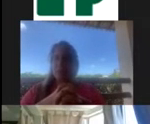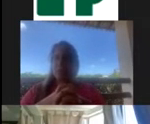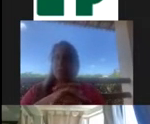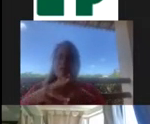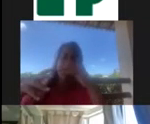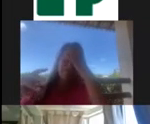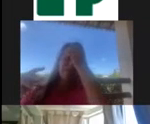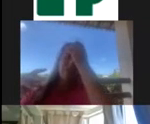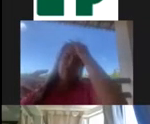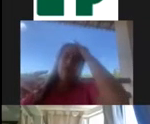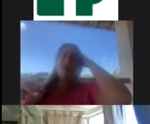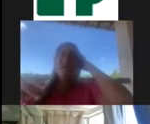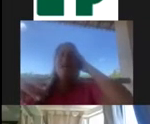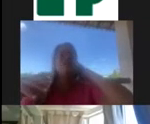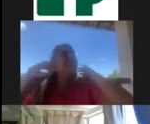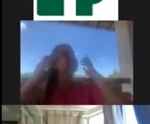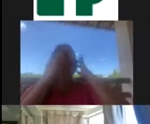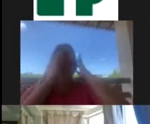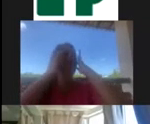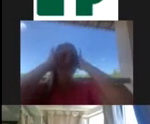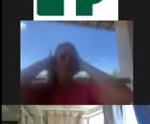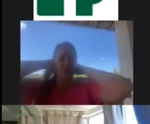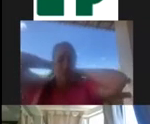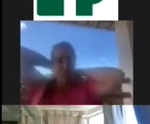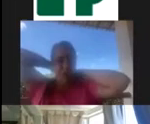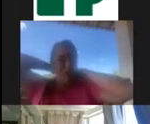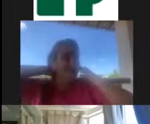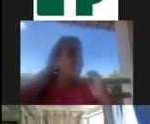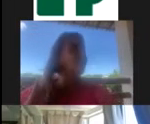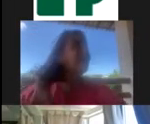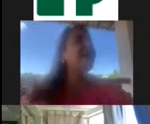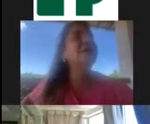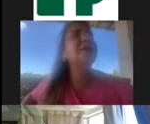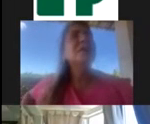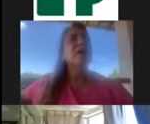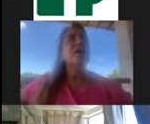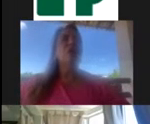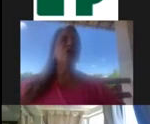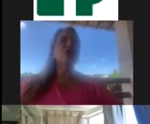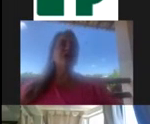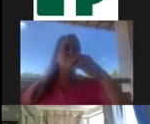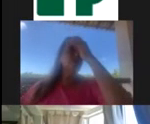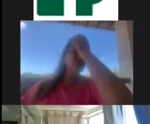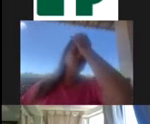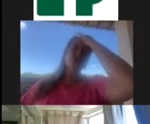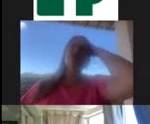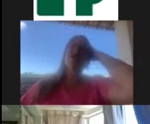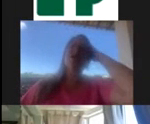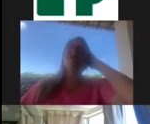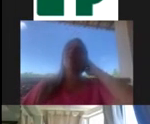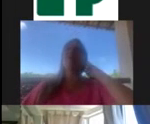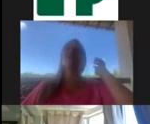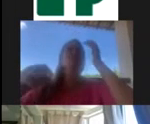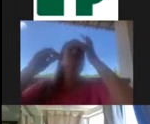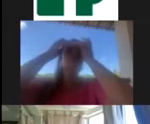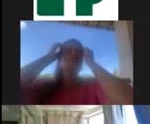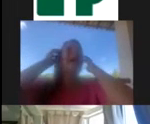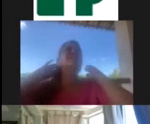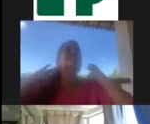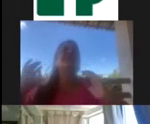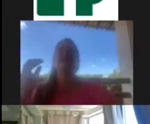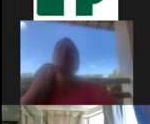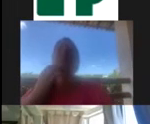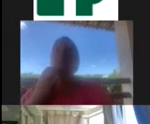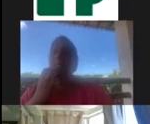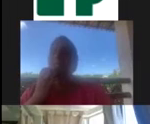isso. Mas você vai ter uma dificuldade para a assinatura disso quando ele não é todo online. Hoje não, hoje a gente, a grande maioria das pessoas